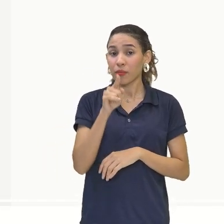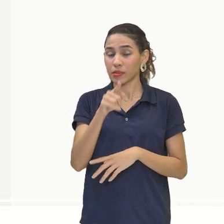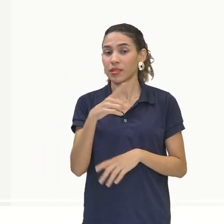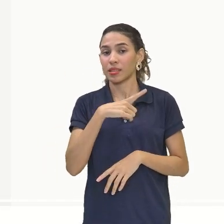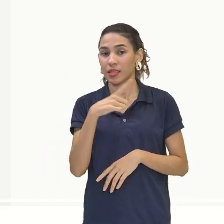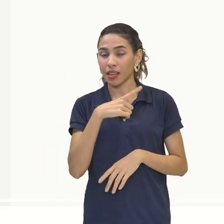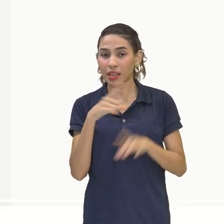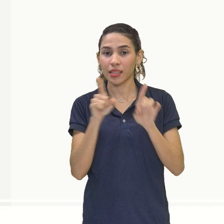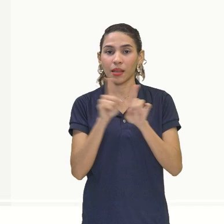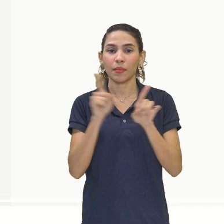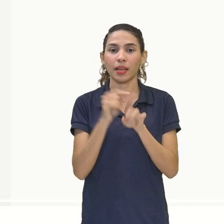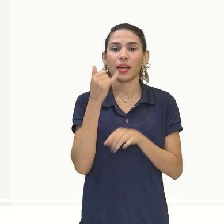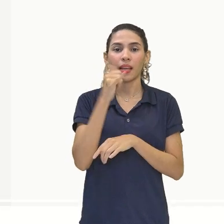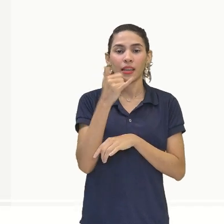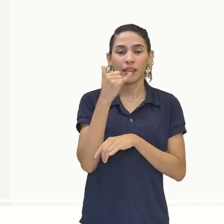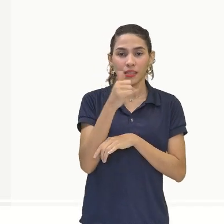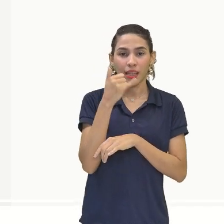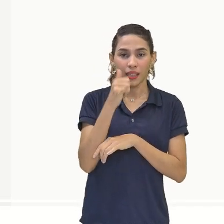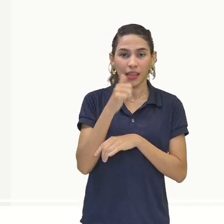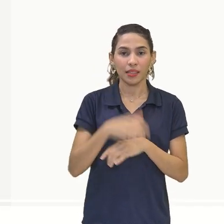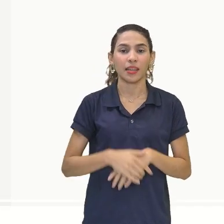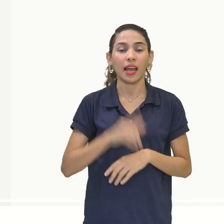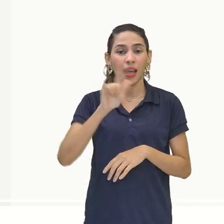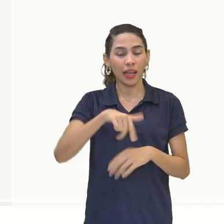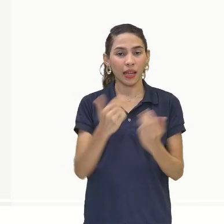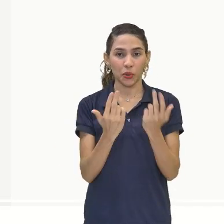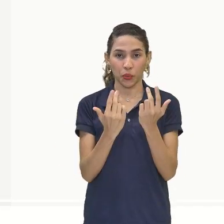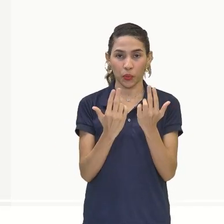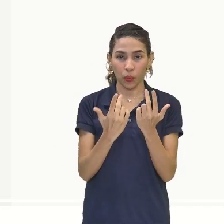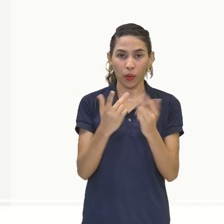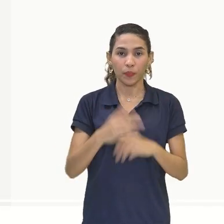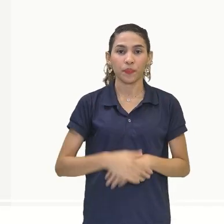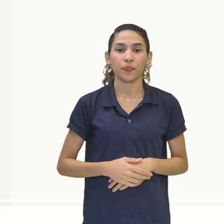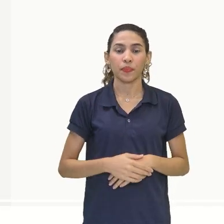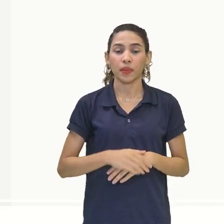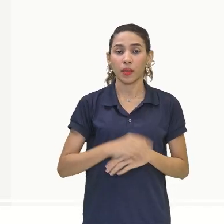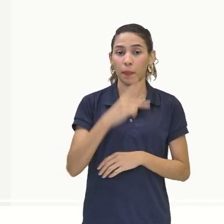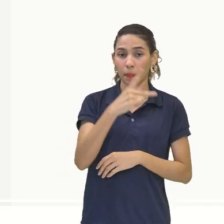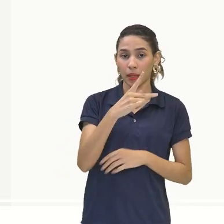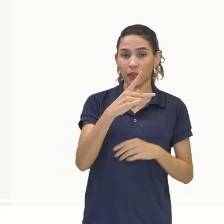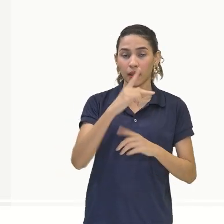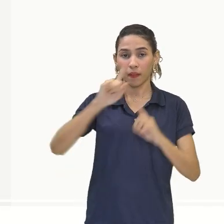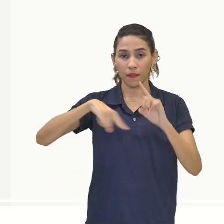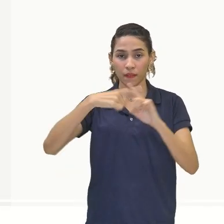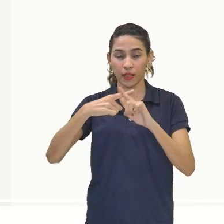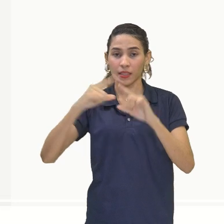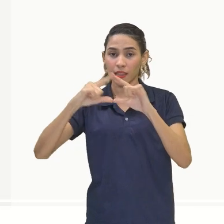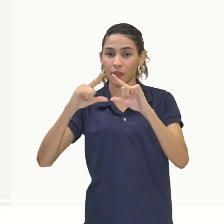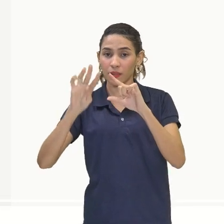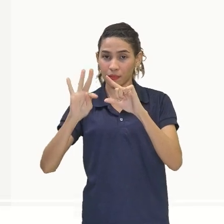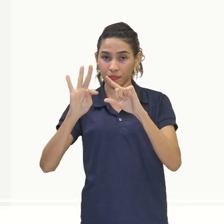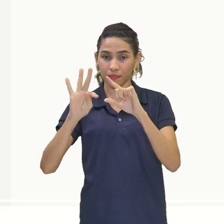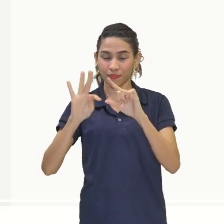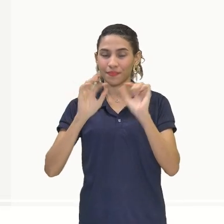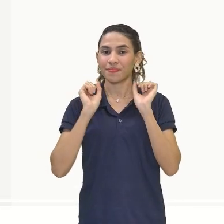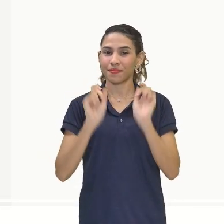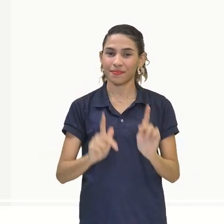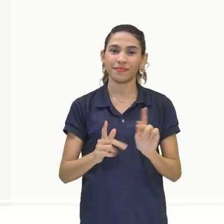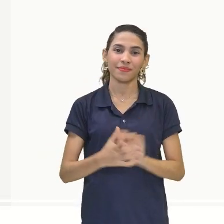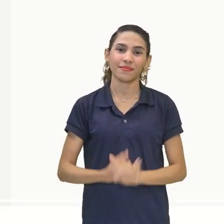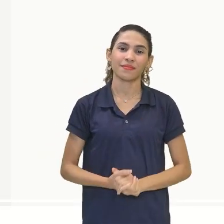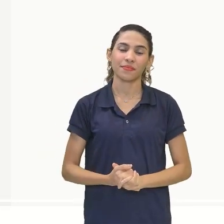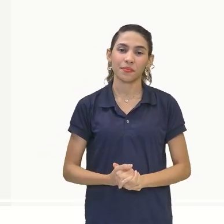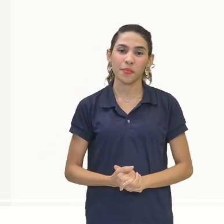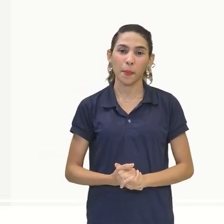tem energia elétrica é igual a P vezes o ΔT. Muito bem.